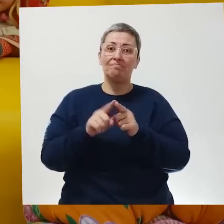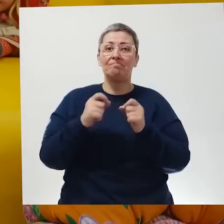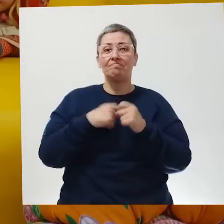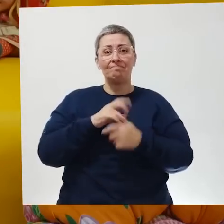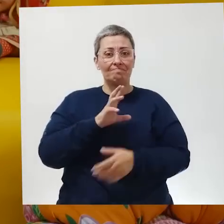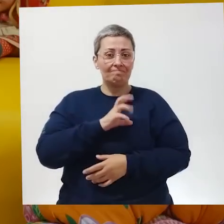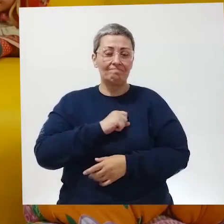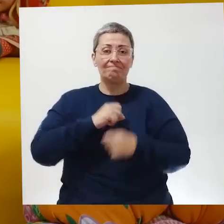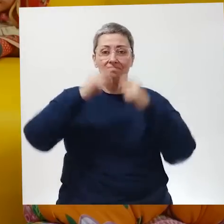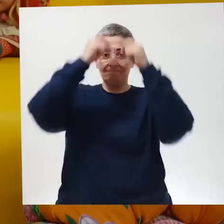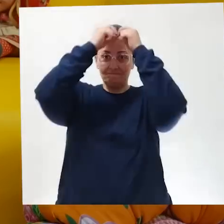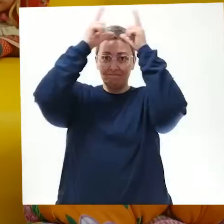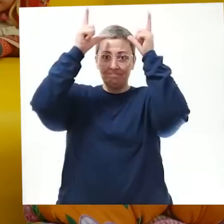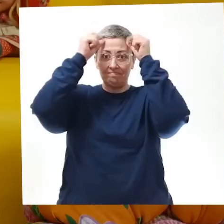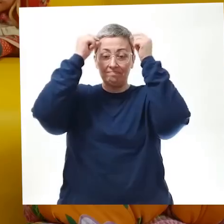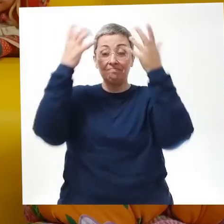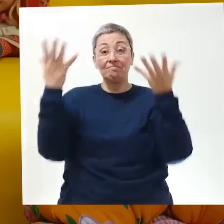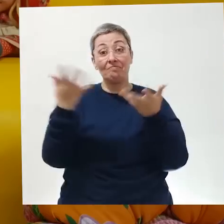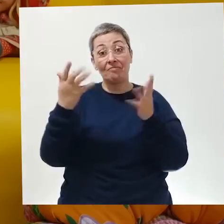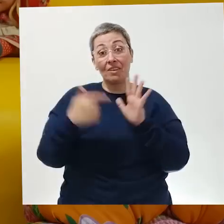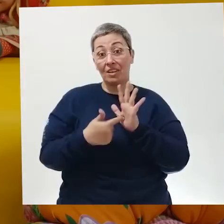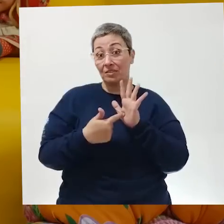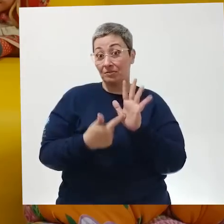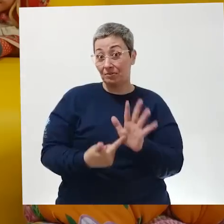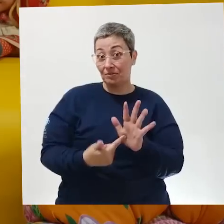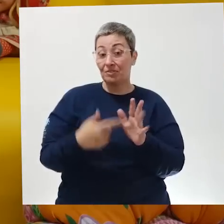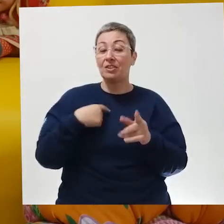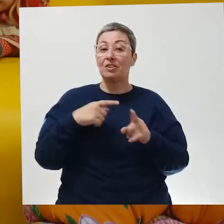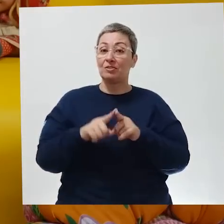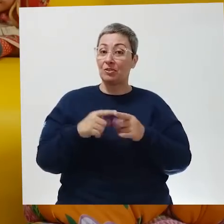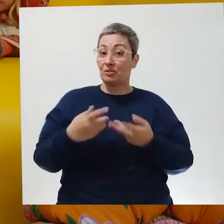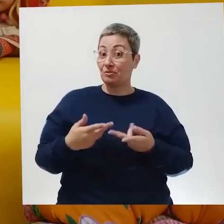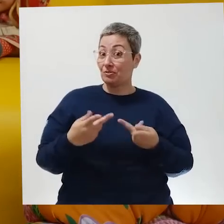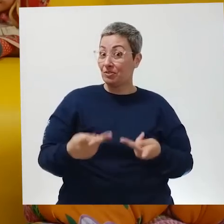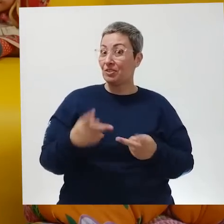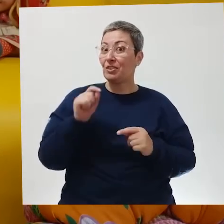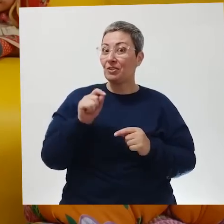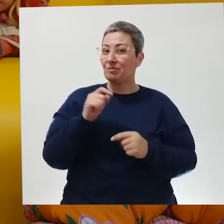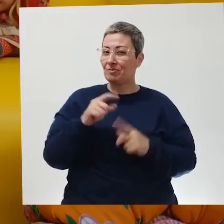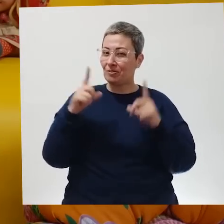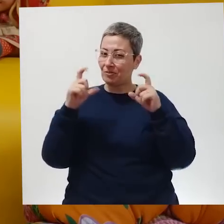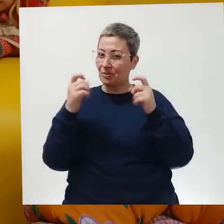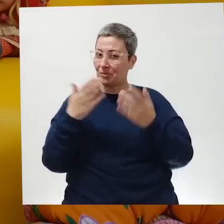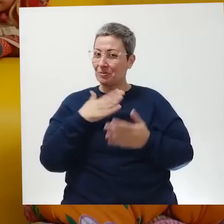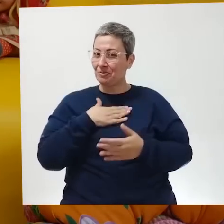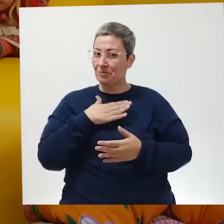amo a Mafalda. E eu trago também, é claro, quem?